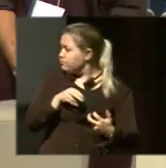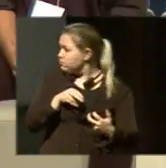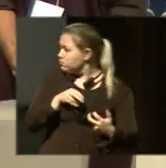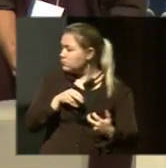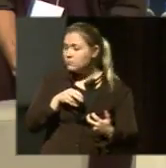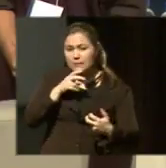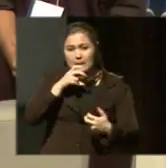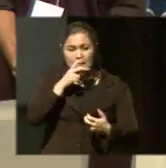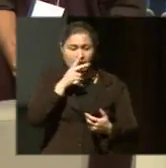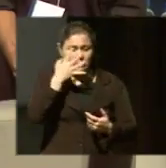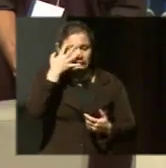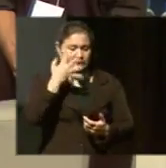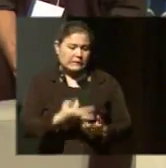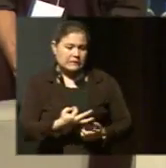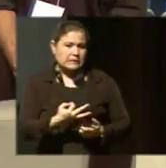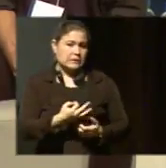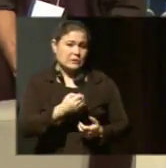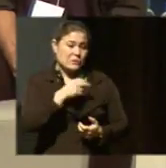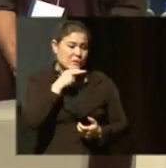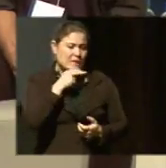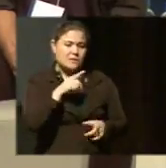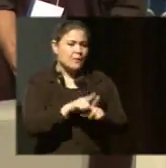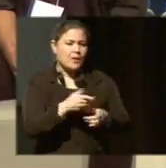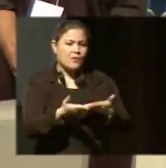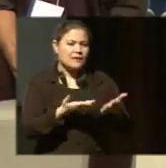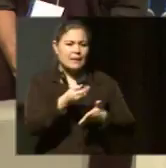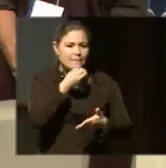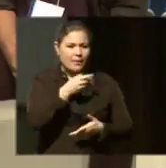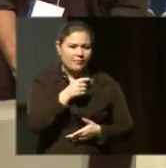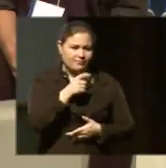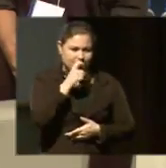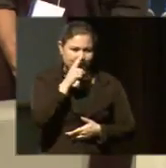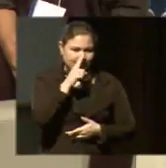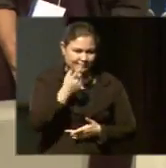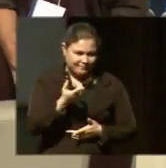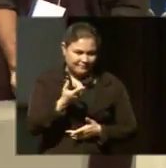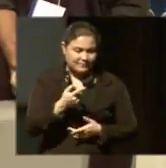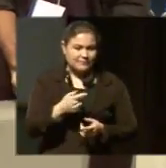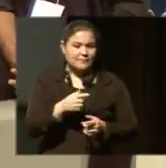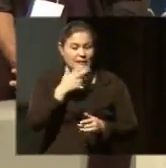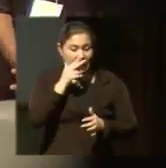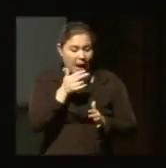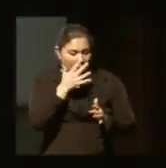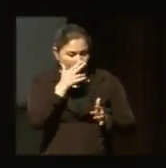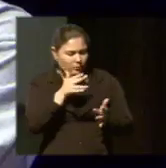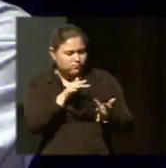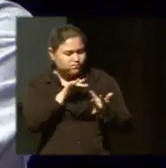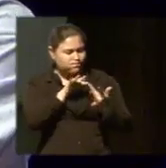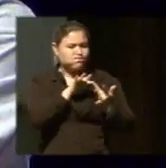então vocês podem ter certeza que os netos também não vão tratar. A proximidade